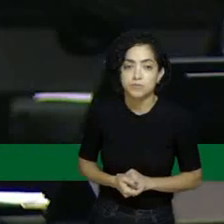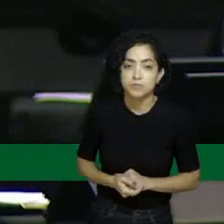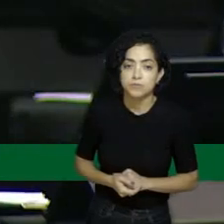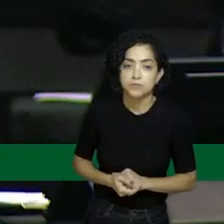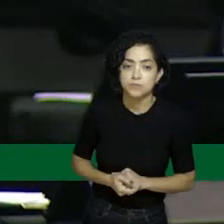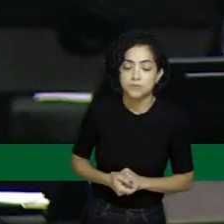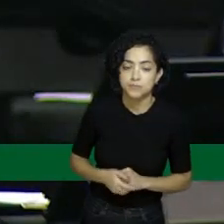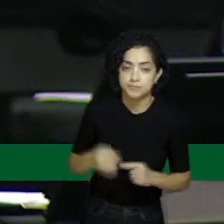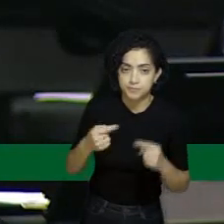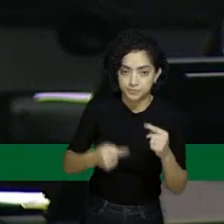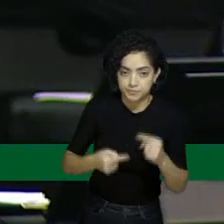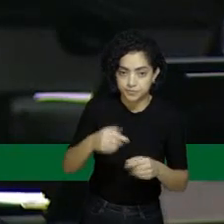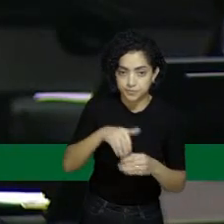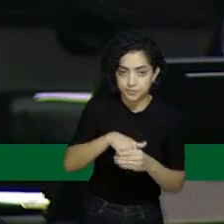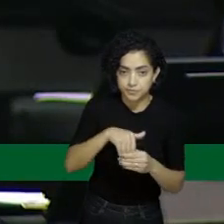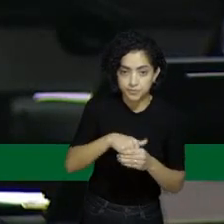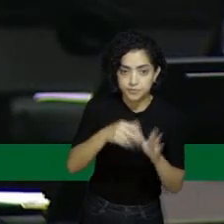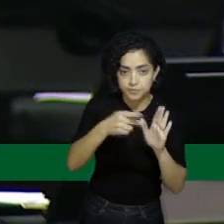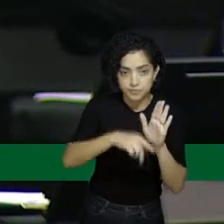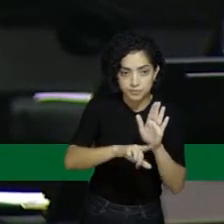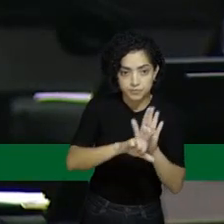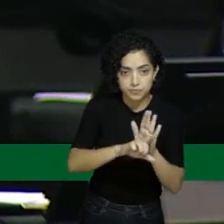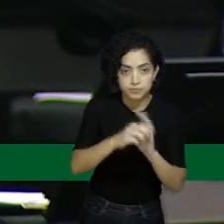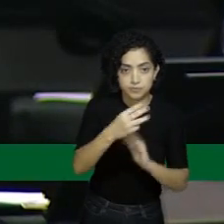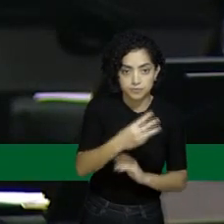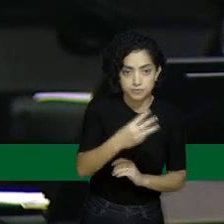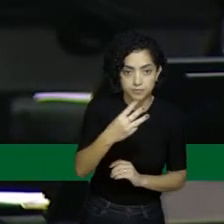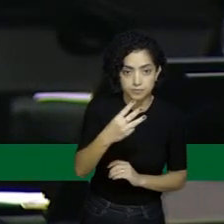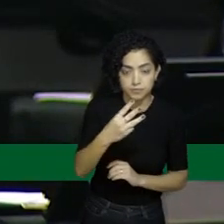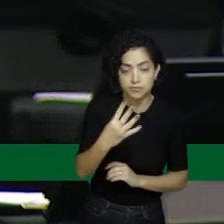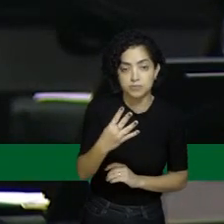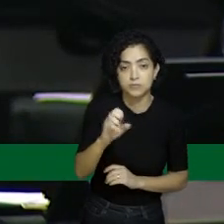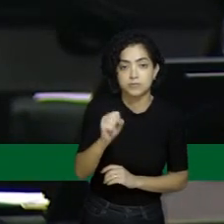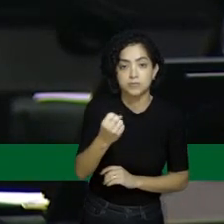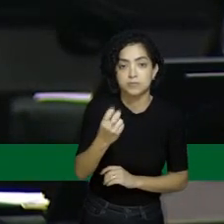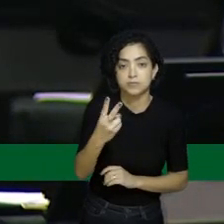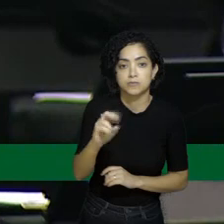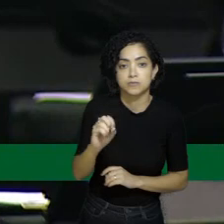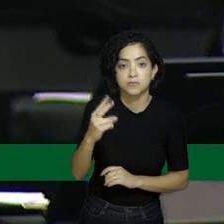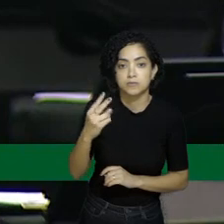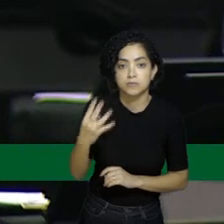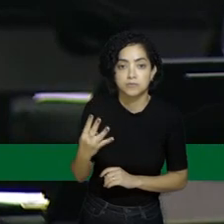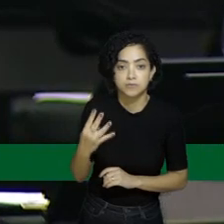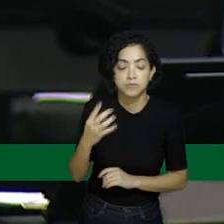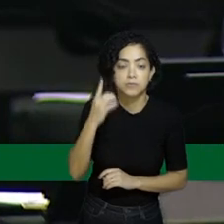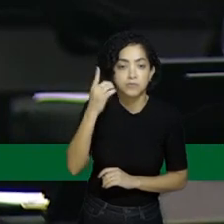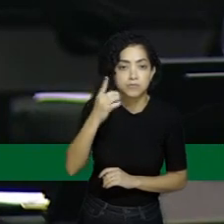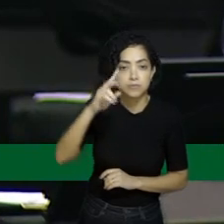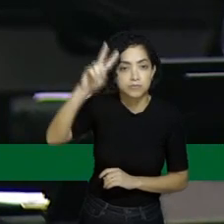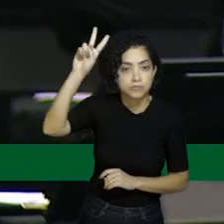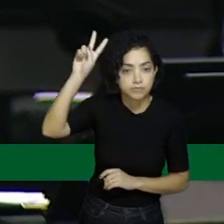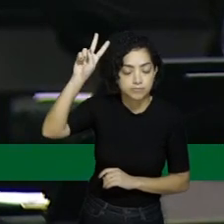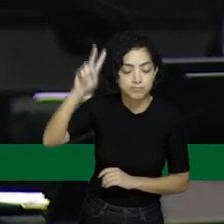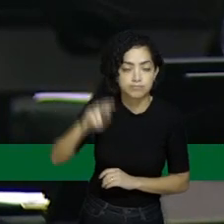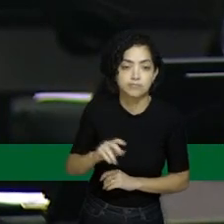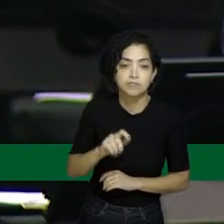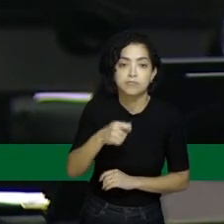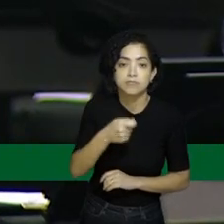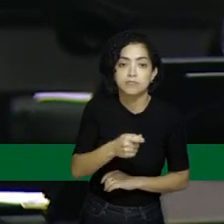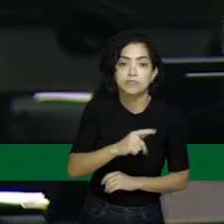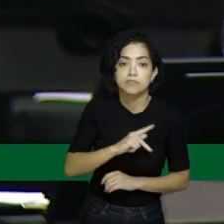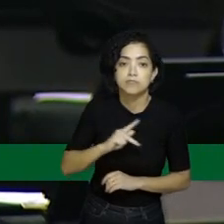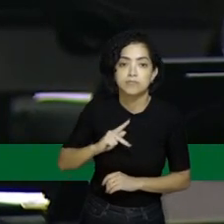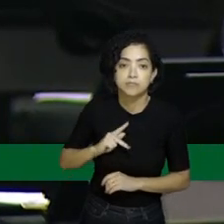Discussão e votação em turno único do projeto de lei 348/2024, autor deputado Dr. Vicente Caro Preso, declara de utilidade